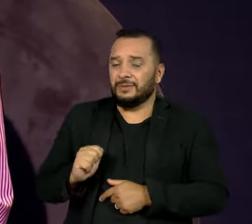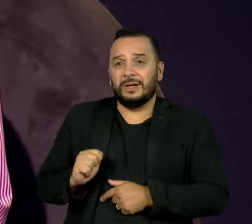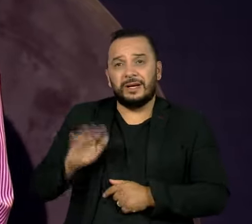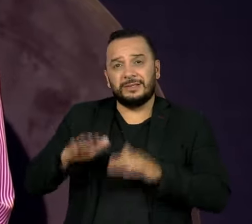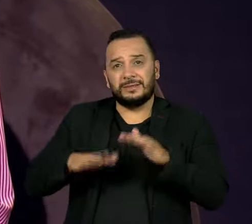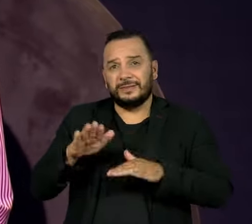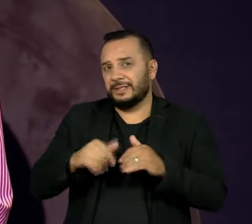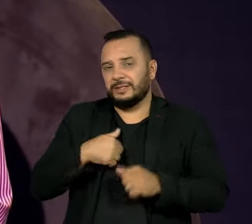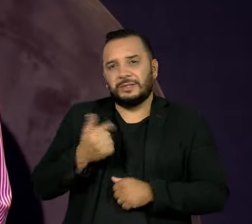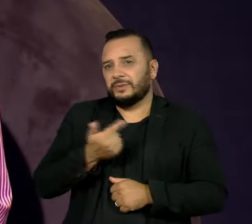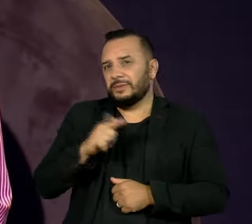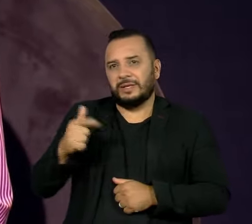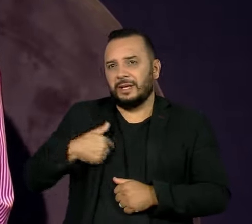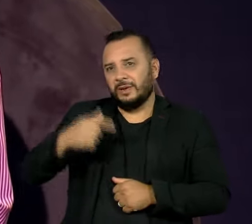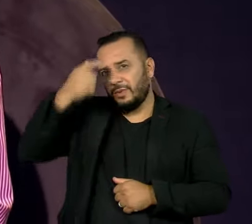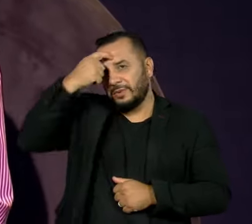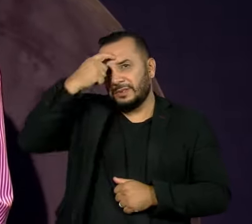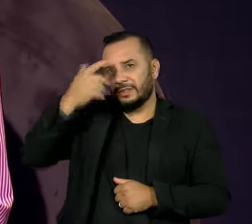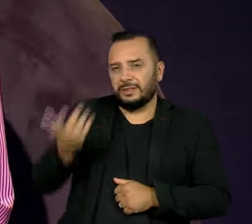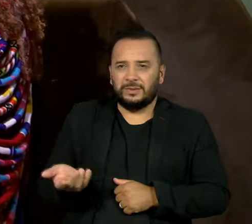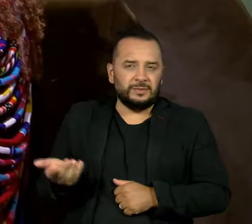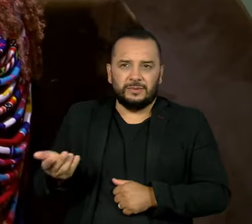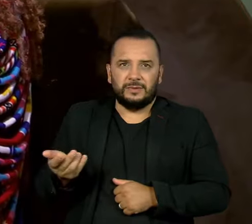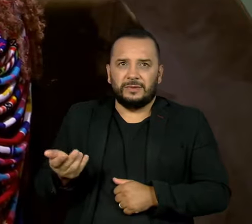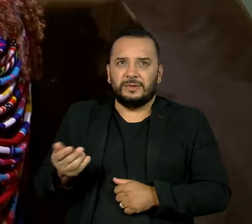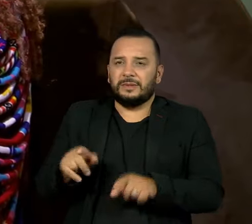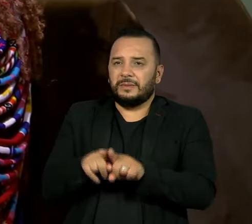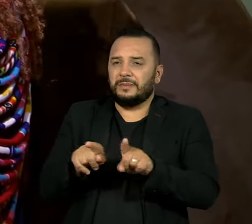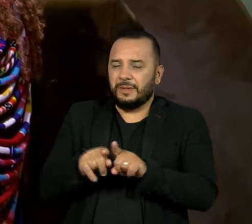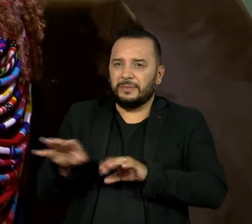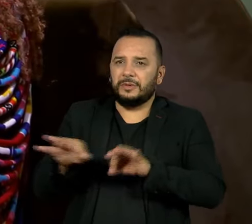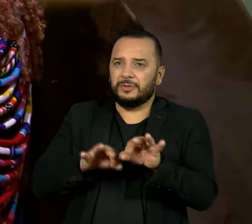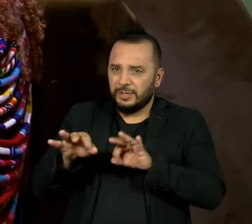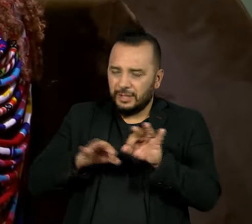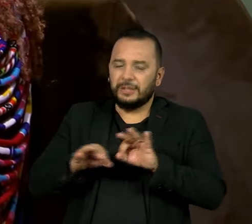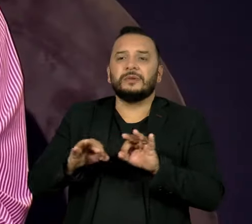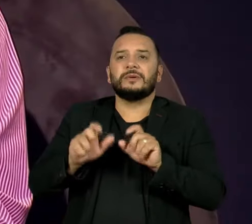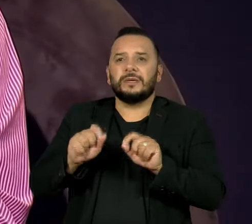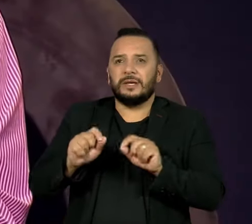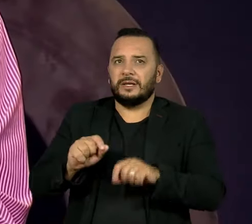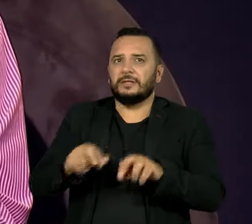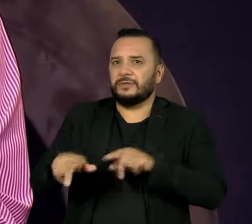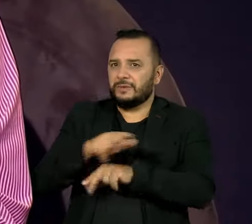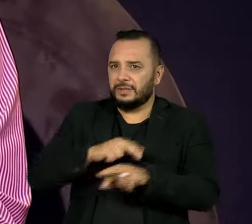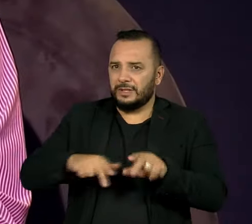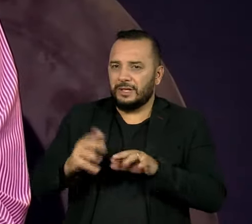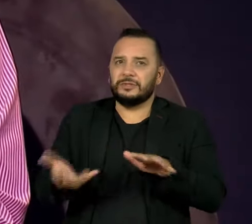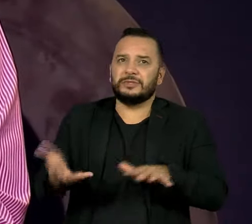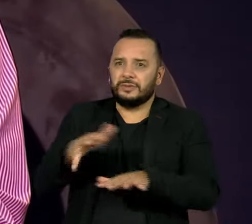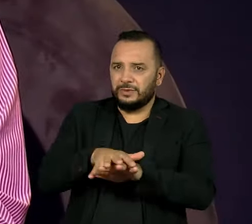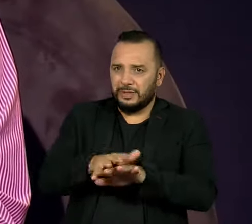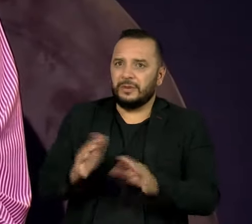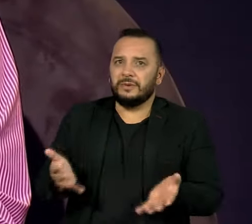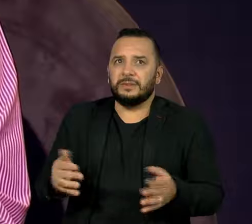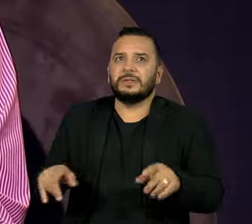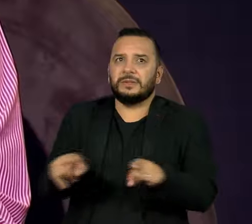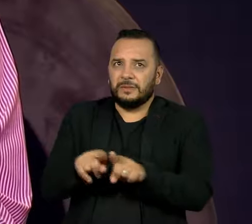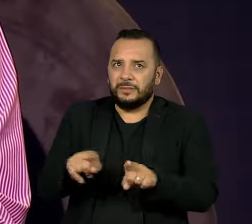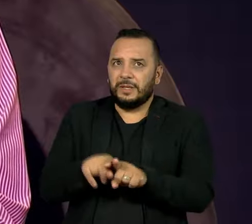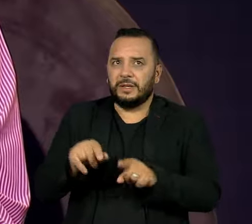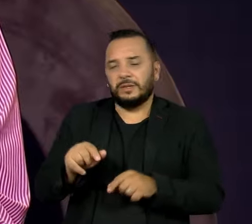ainda esse nível de conscientização, que não têm um programa de diversidade e inclusão, que ainda não chegaram nesse ponto